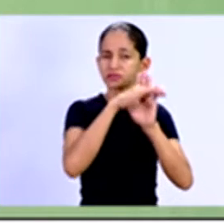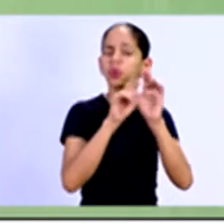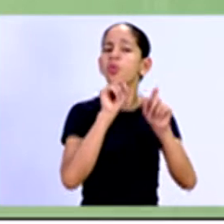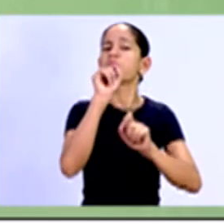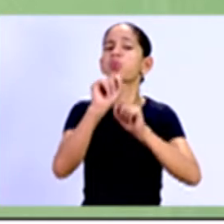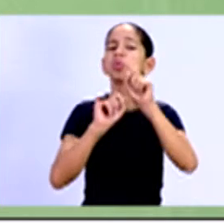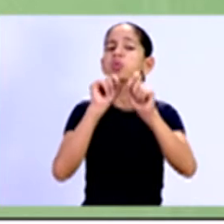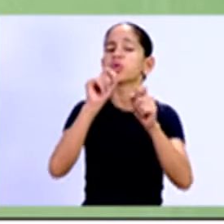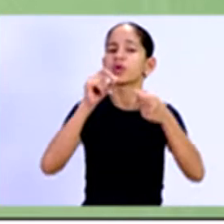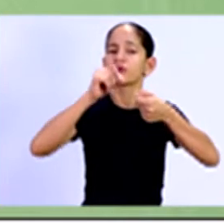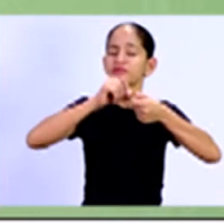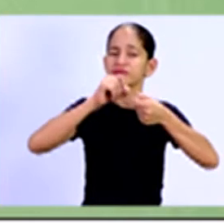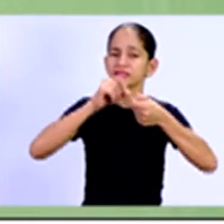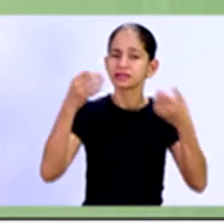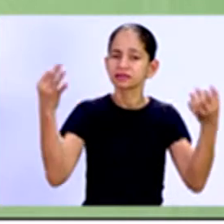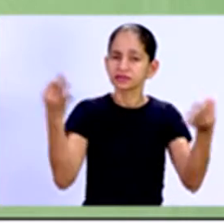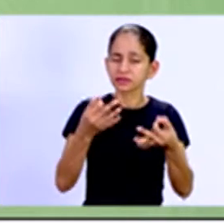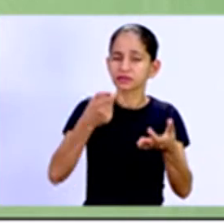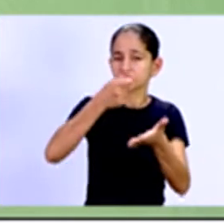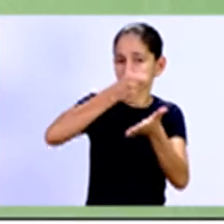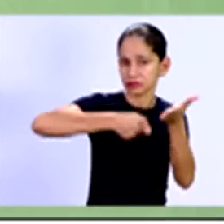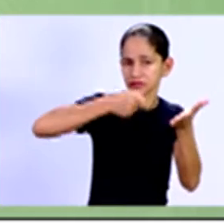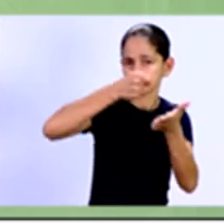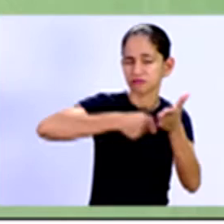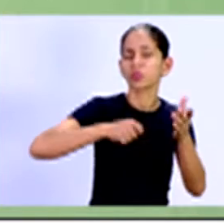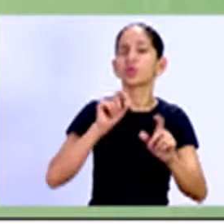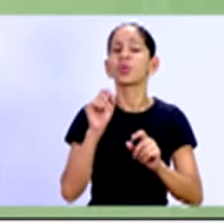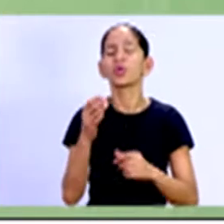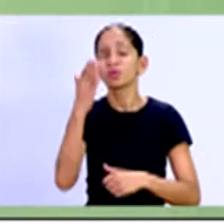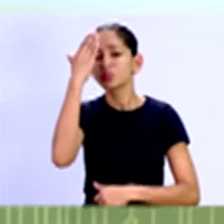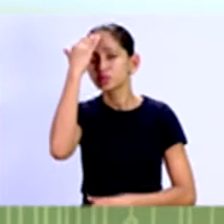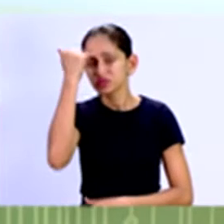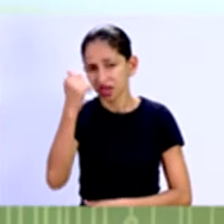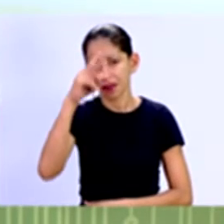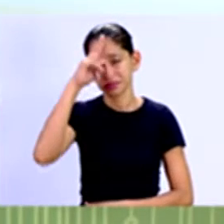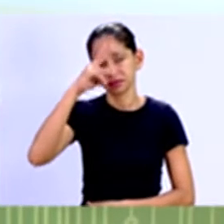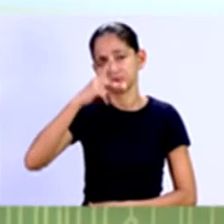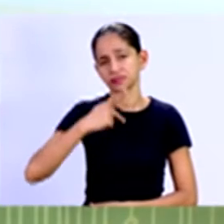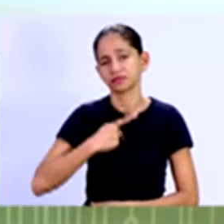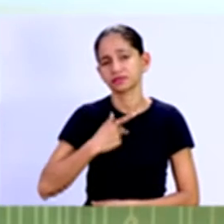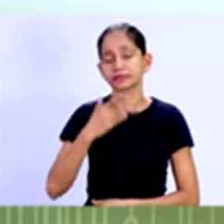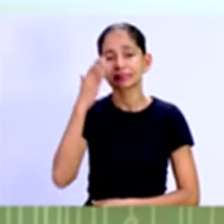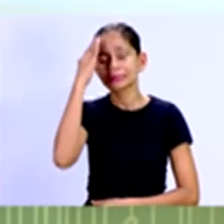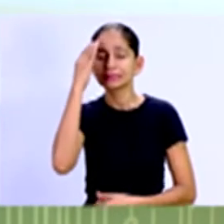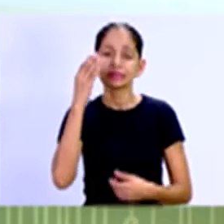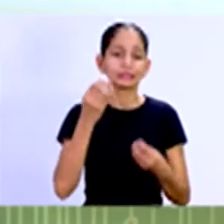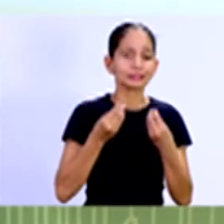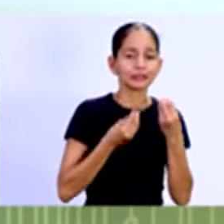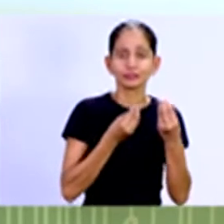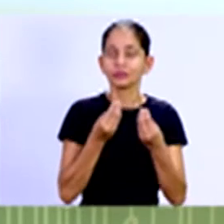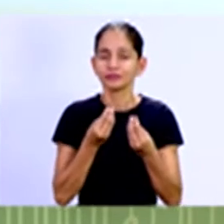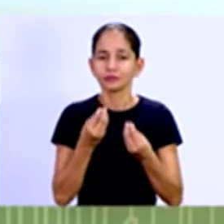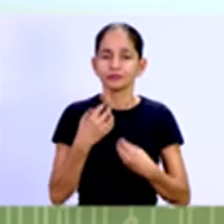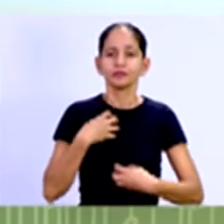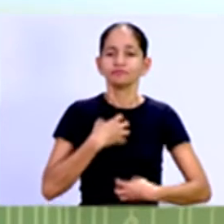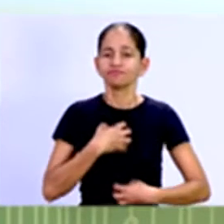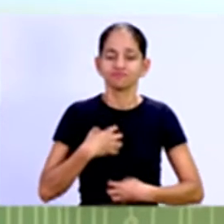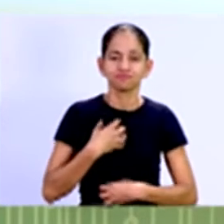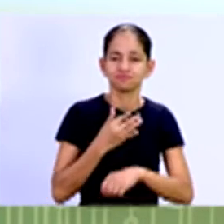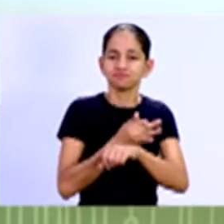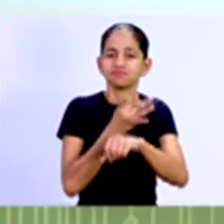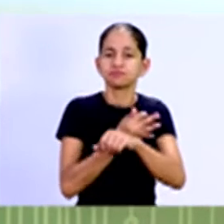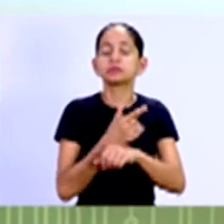é agir conforme o dever, né? Como é que eu vou saber o que eu devo fazer, o que eu não devo fazer, mesmo tendo